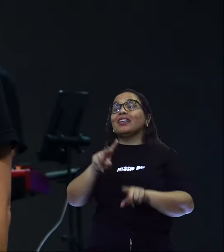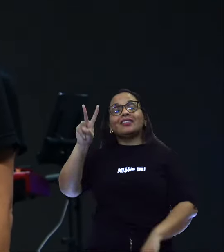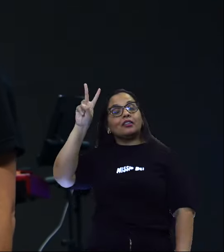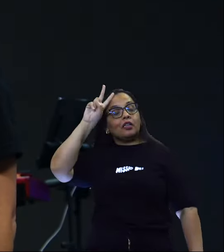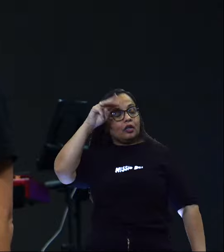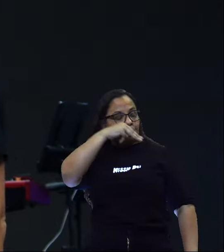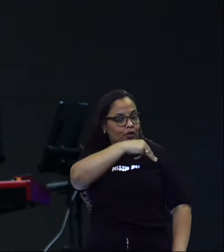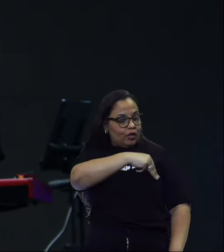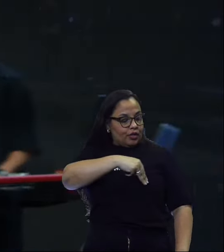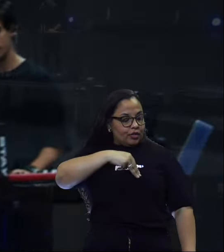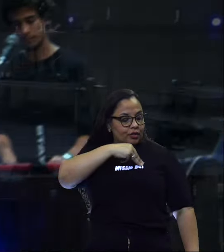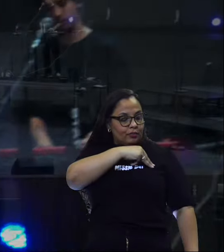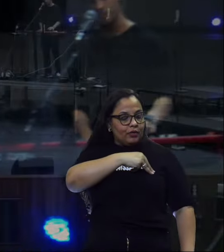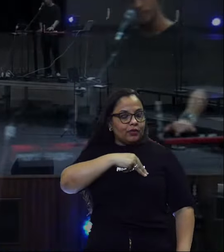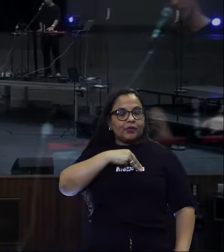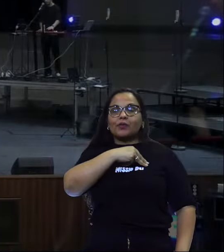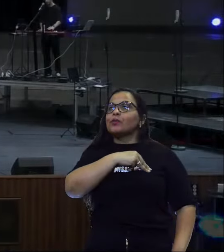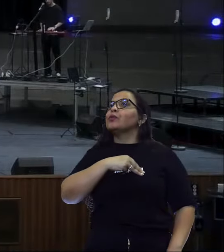vidas.